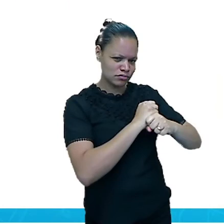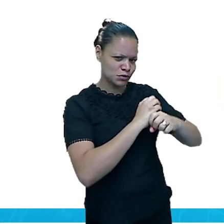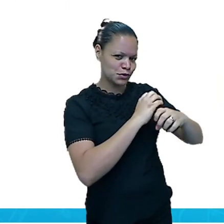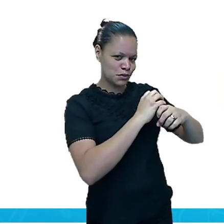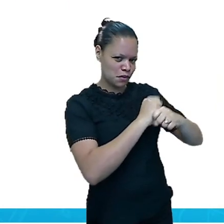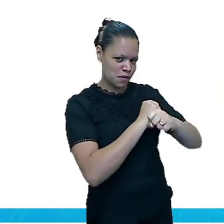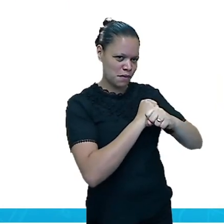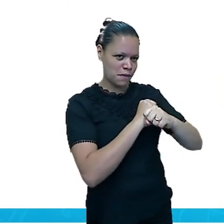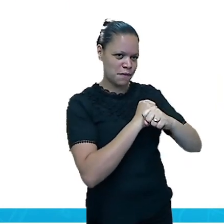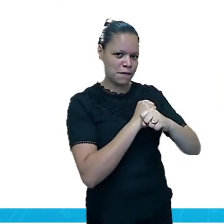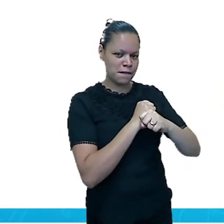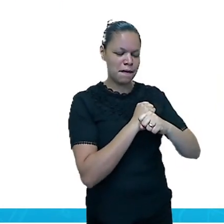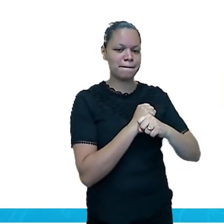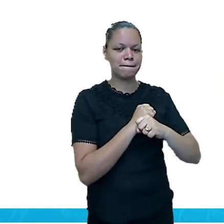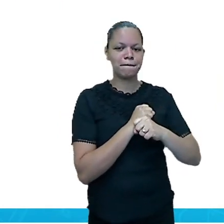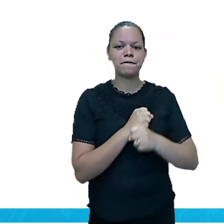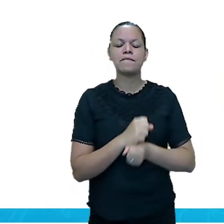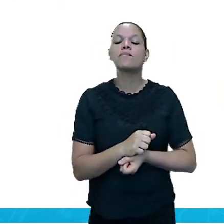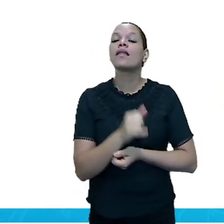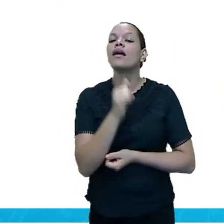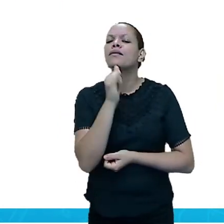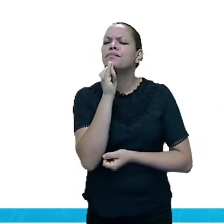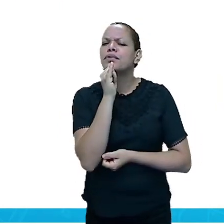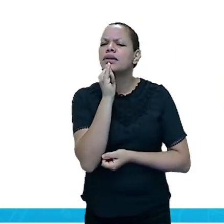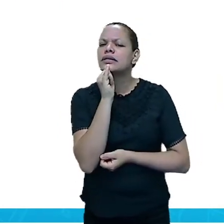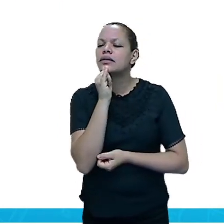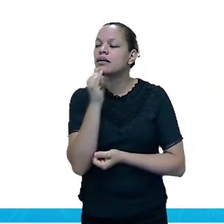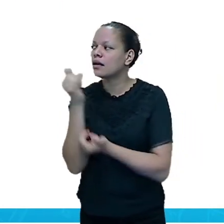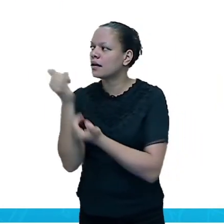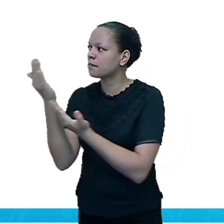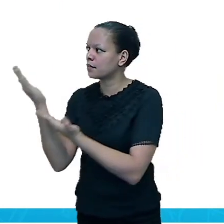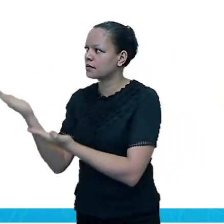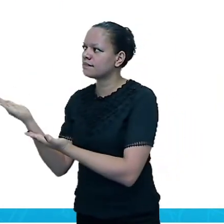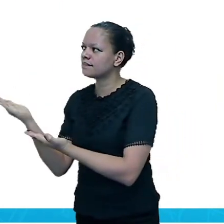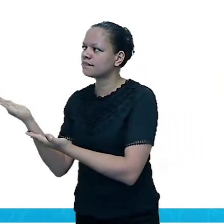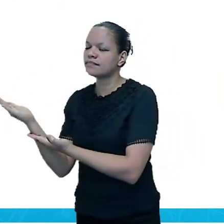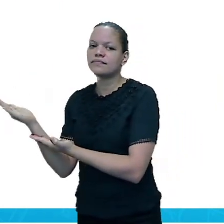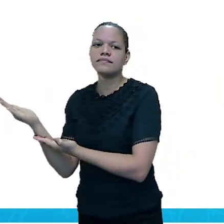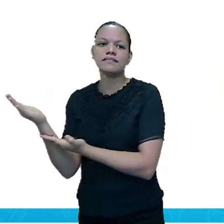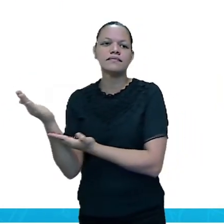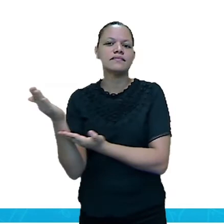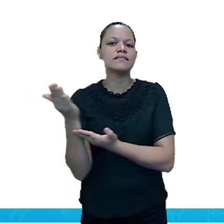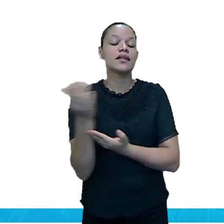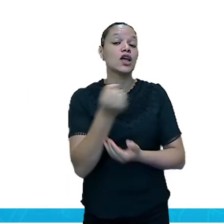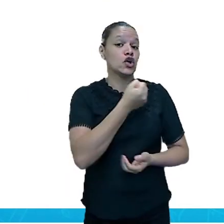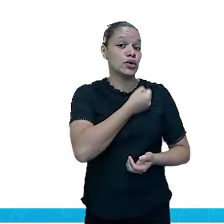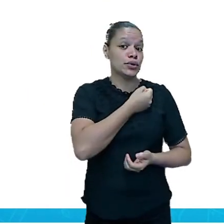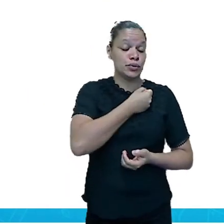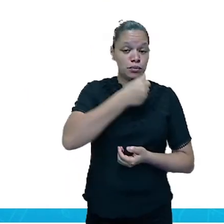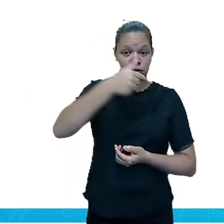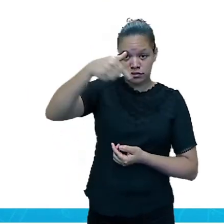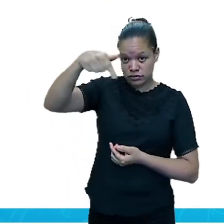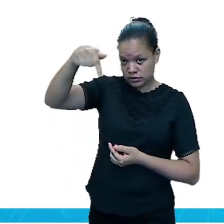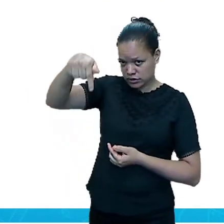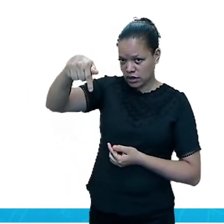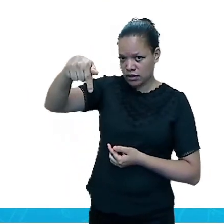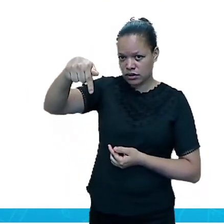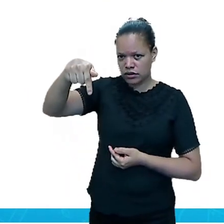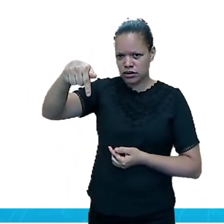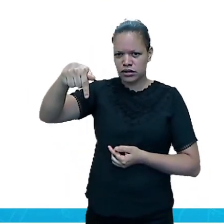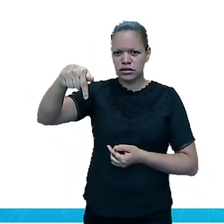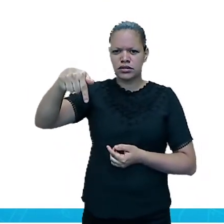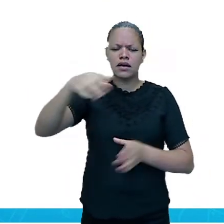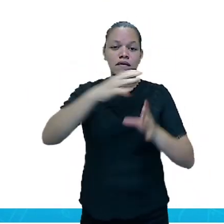aqui, então, para formar o número 7, então seria 5 mais 2. 5, que é a letra V,